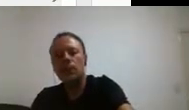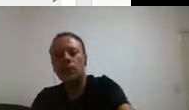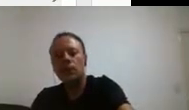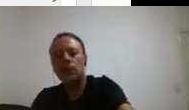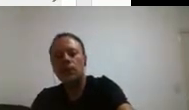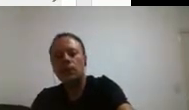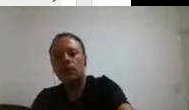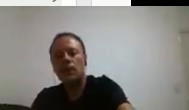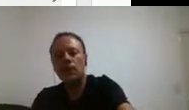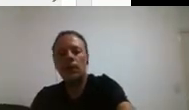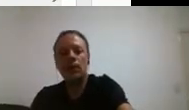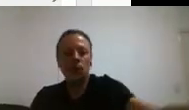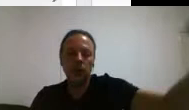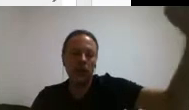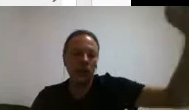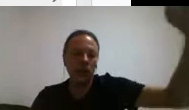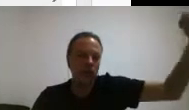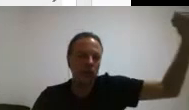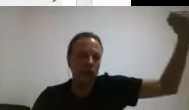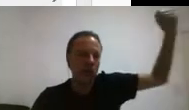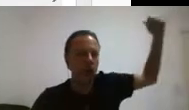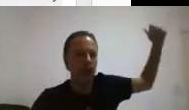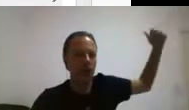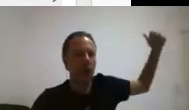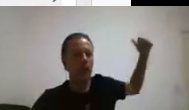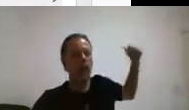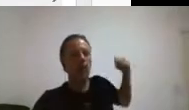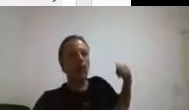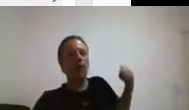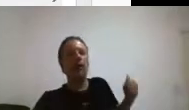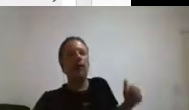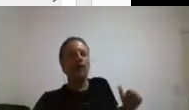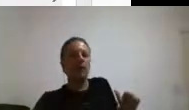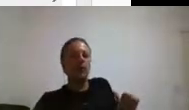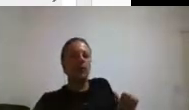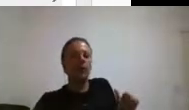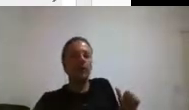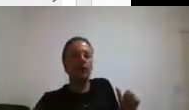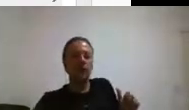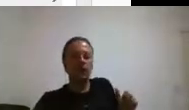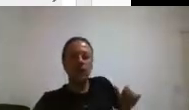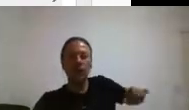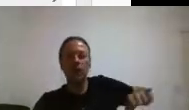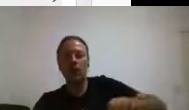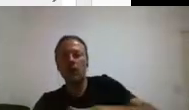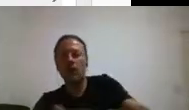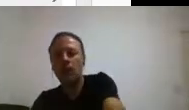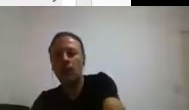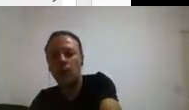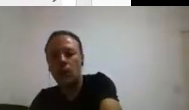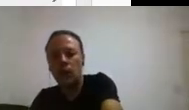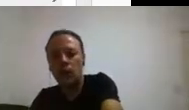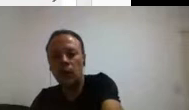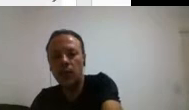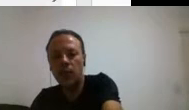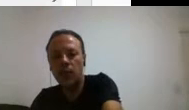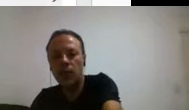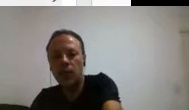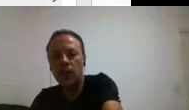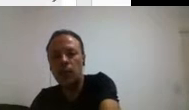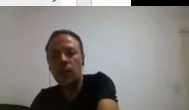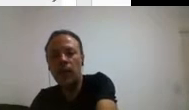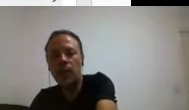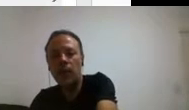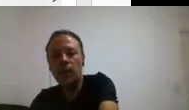campo, o atributo, né? Que é como a gente viu aquela tabela anterior lá atrás, lá, o comparativo. Olha aqui, aqui eu tenho o